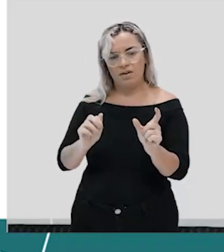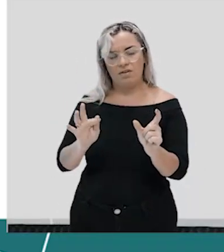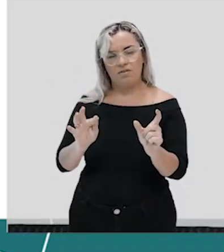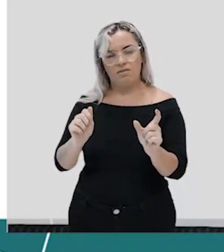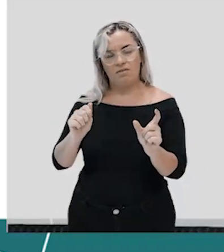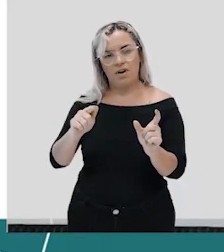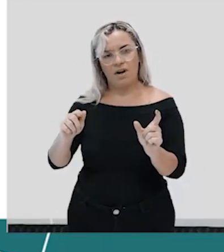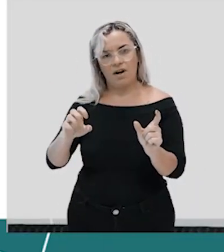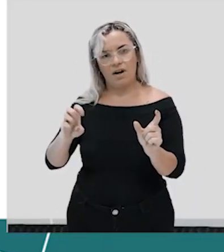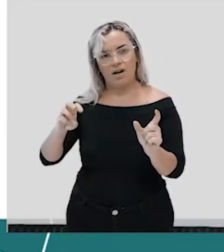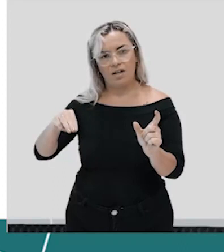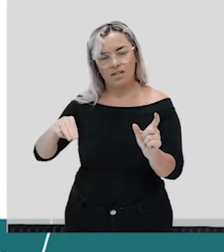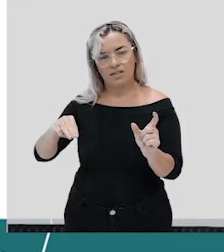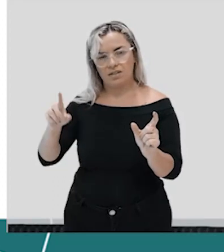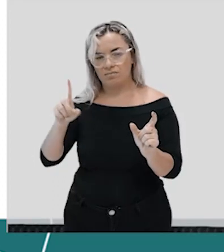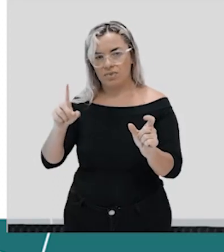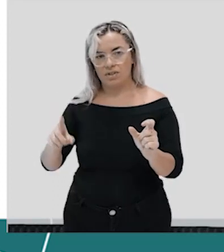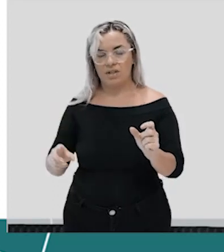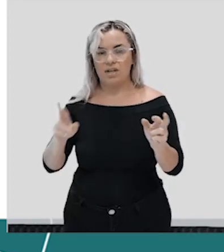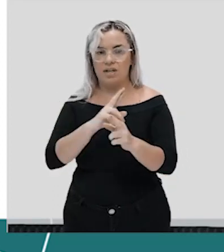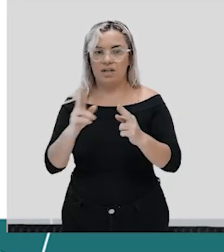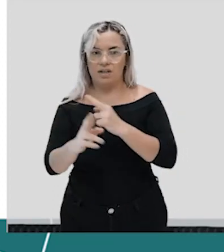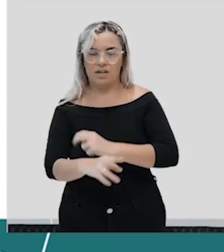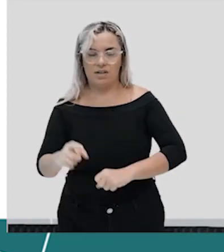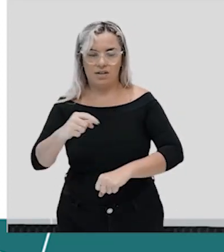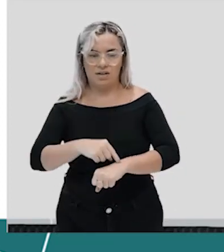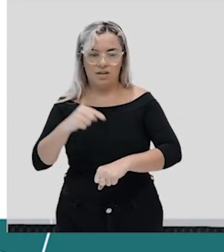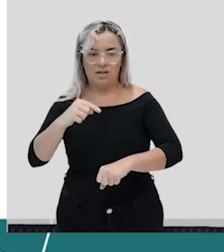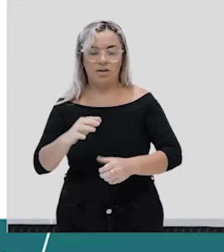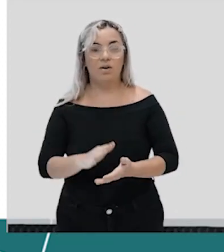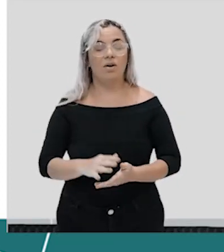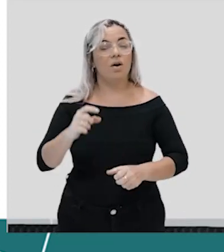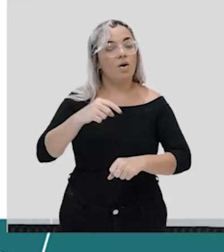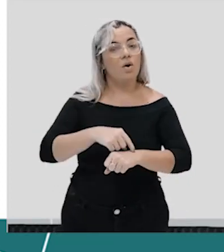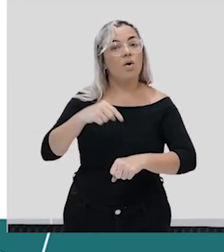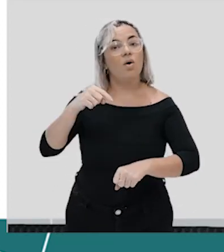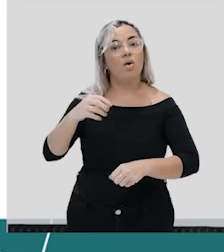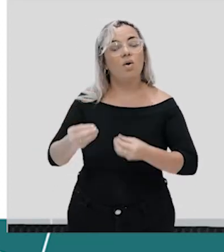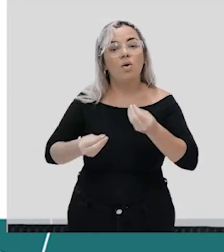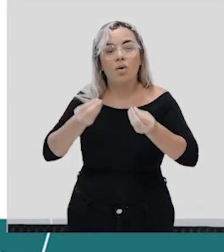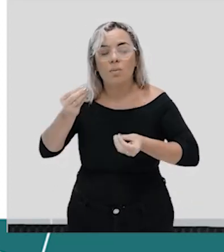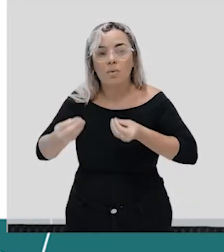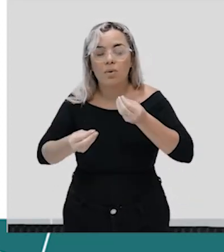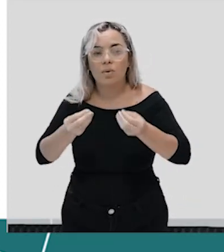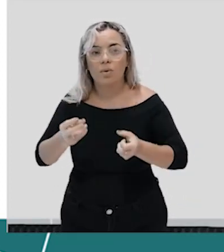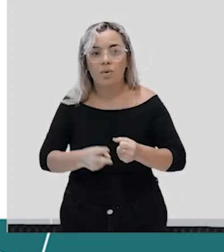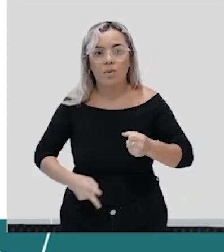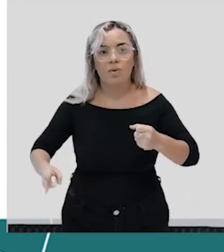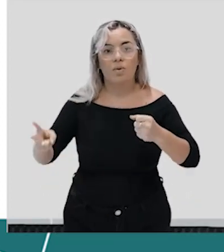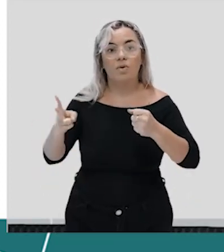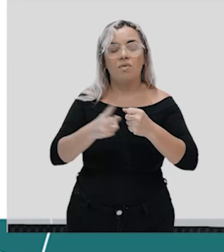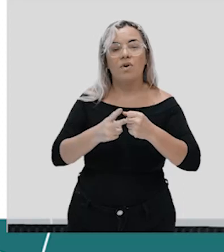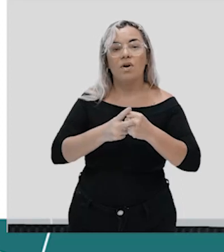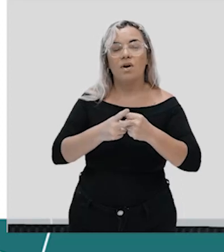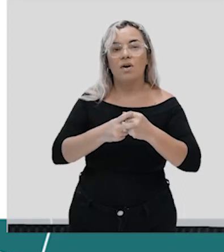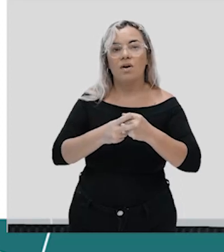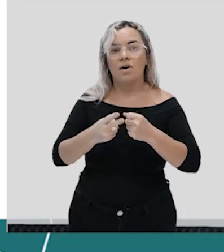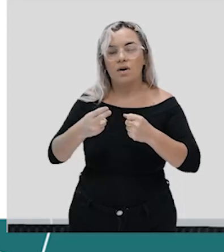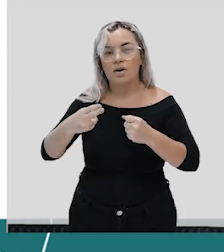um verbo, como é que nós dizemos quando o verbo fazer indica tempo? Nós chamamos de verbo